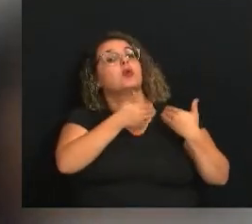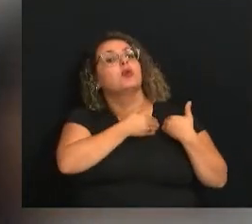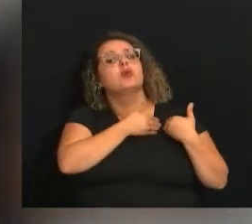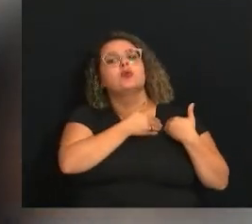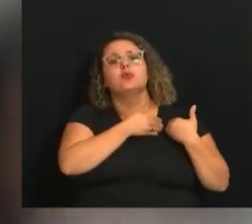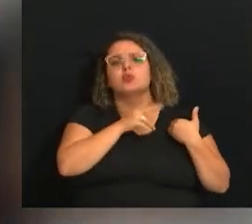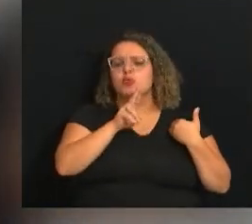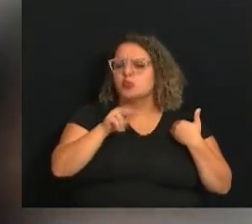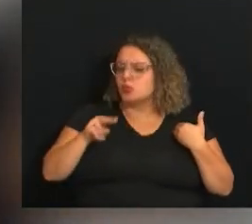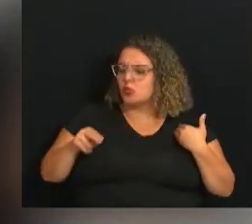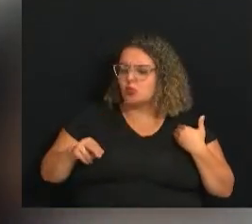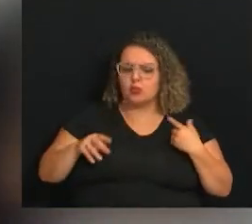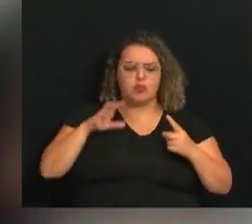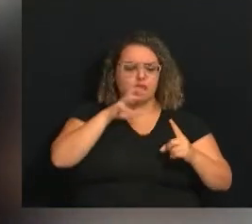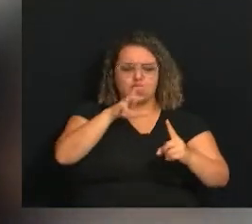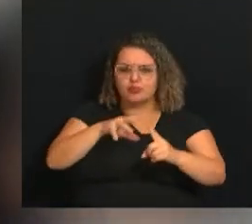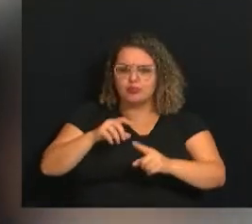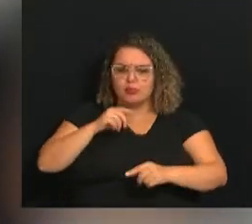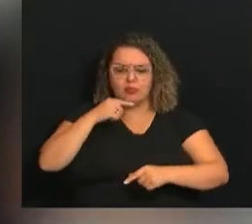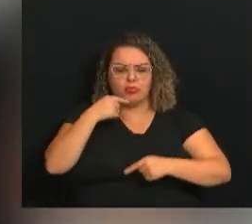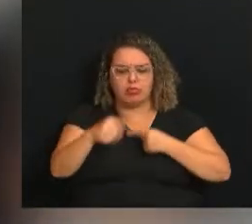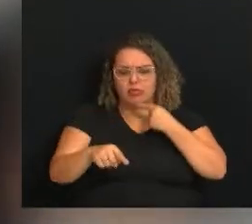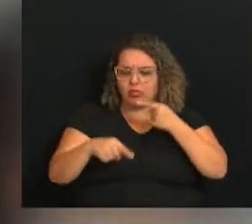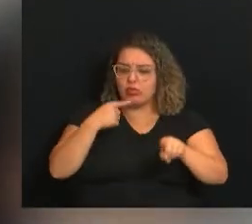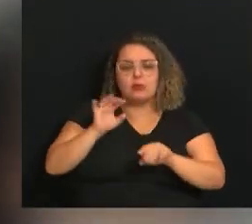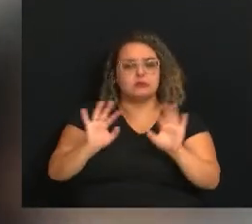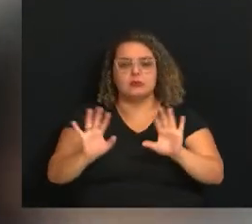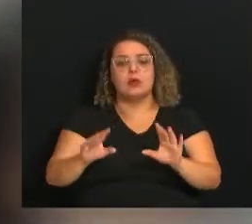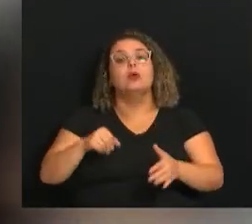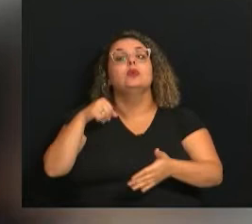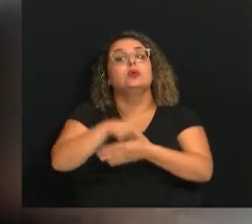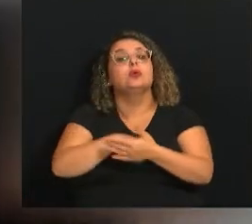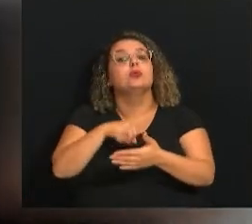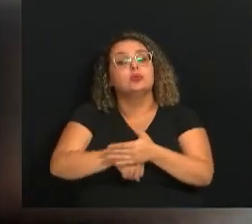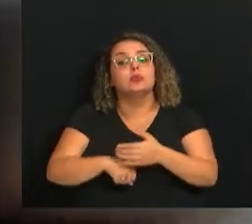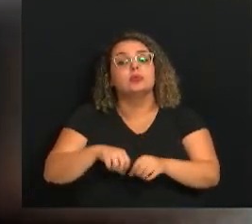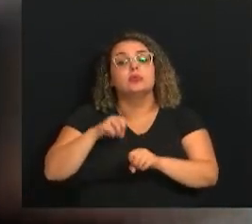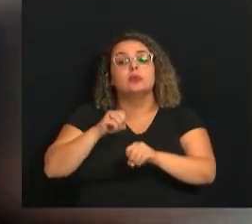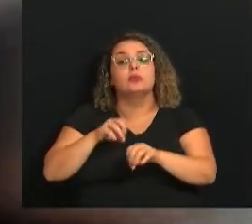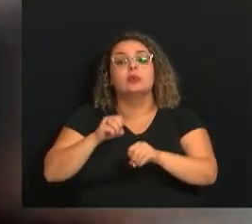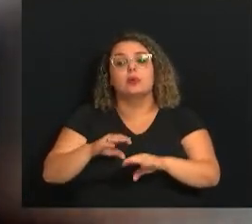sem agredir ninguém. Sempre lutei pela educação, pelas escolas abertas,